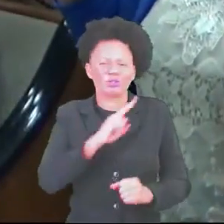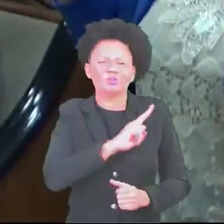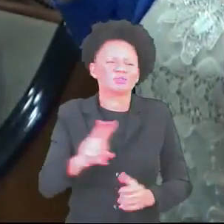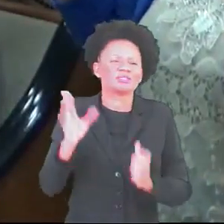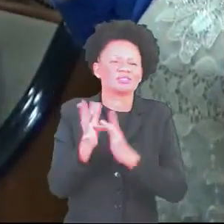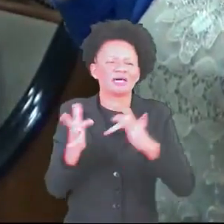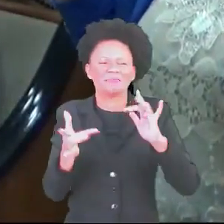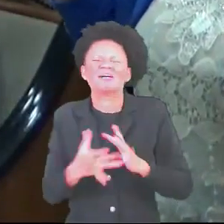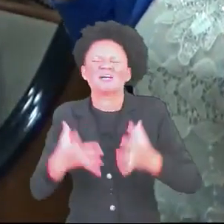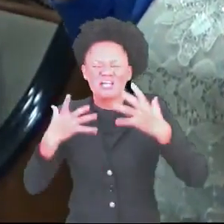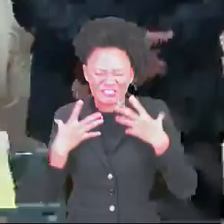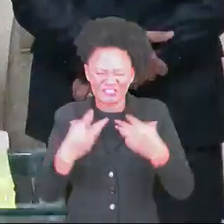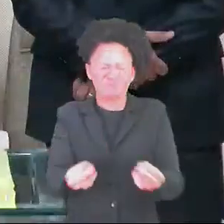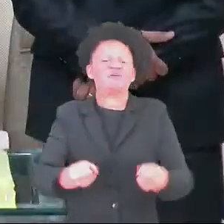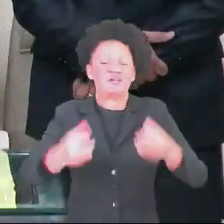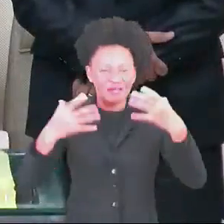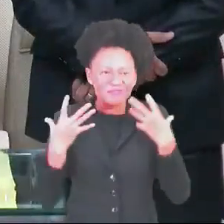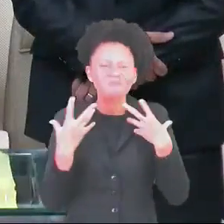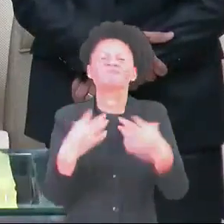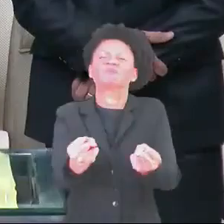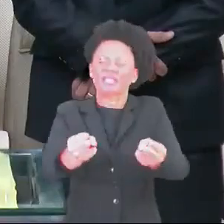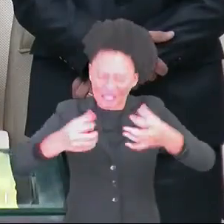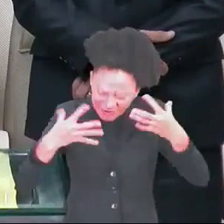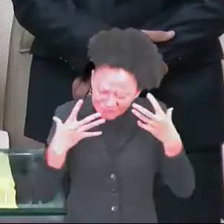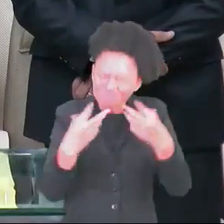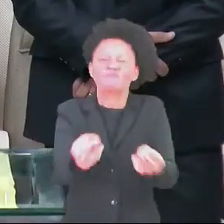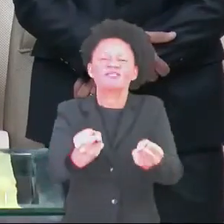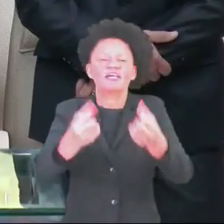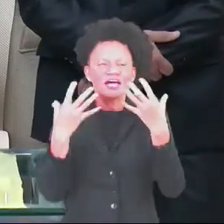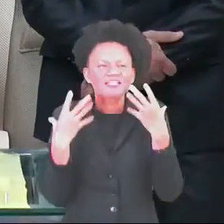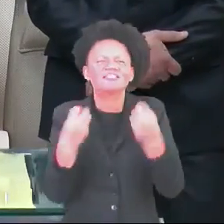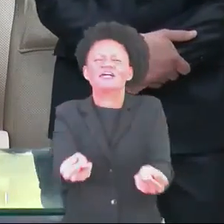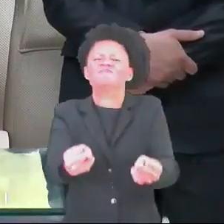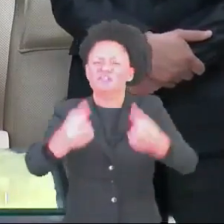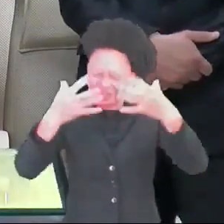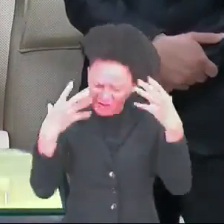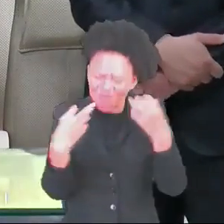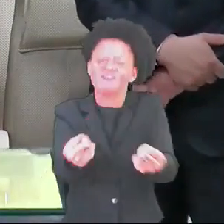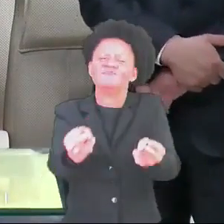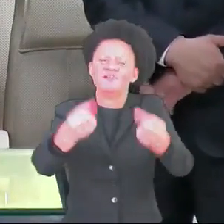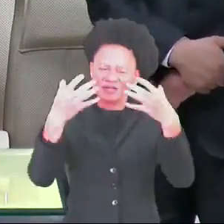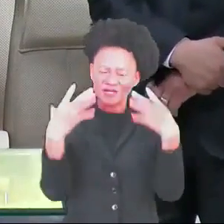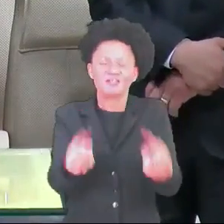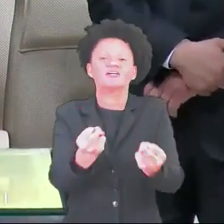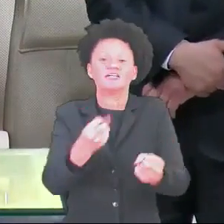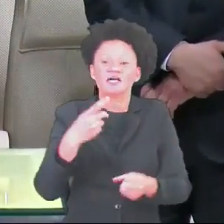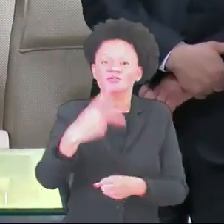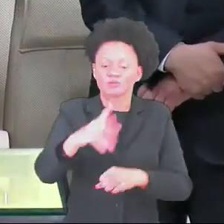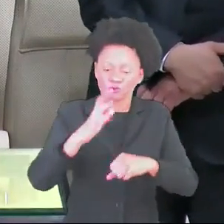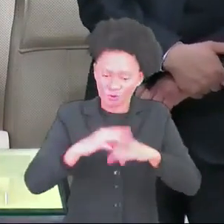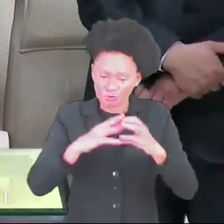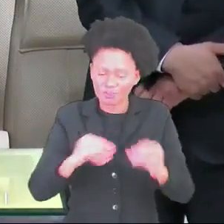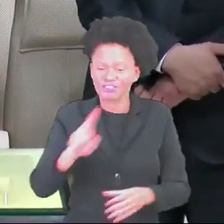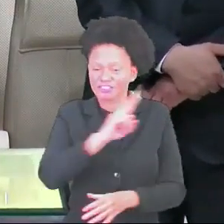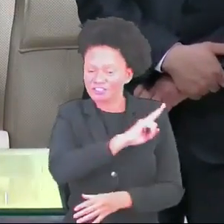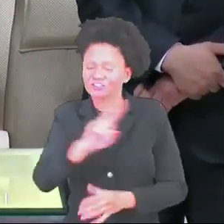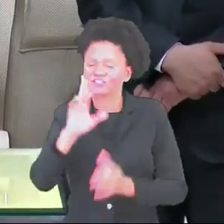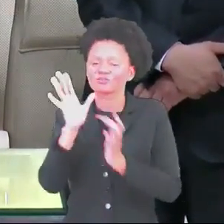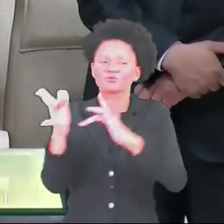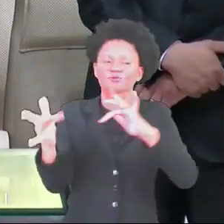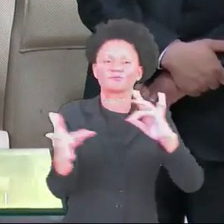Jesus, recebe, recebe, recebe. Recebe, recebe, recebe, recebe a sua cura, no nome